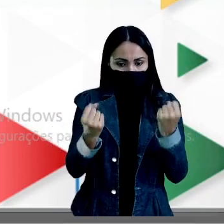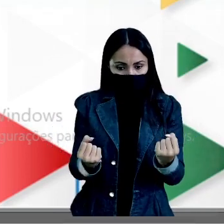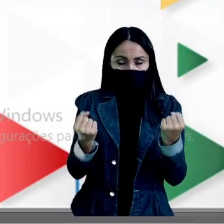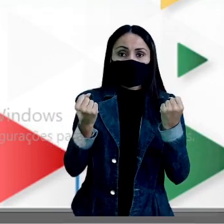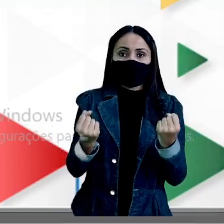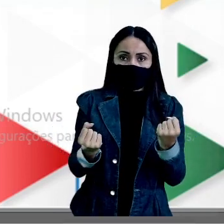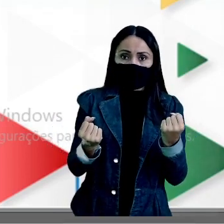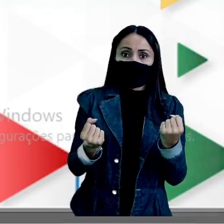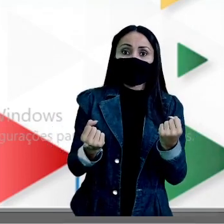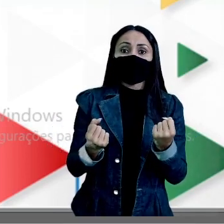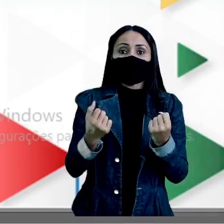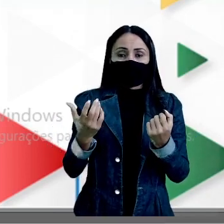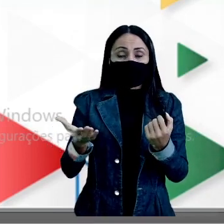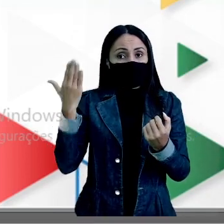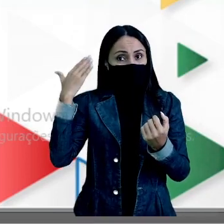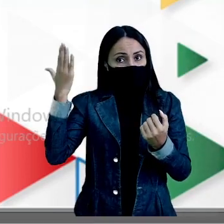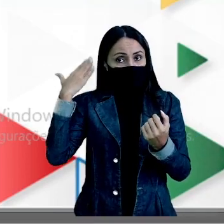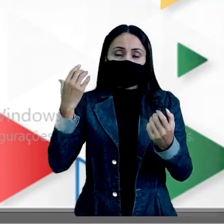aqui o professor Bruno, né?